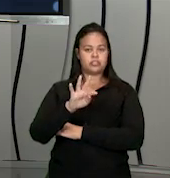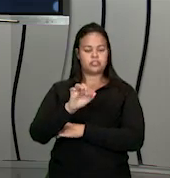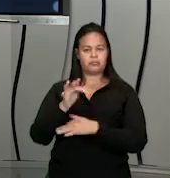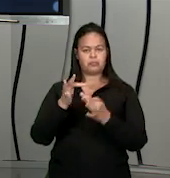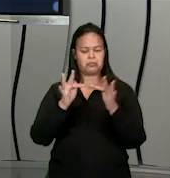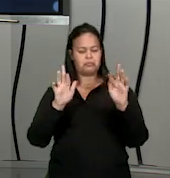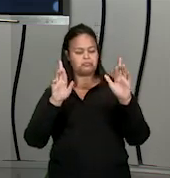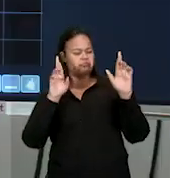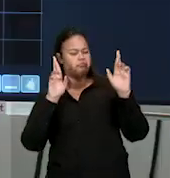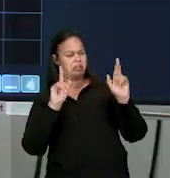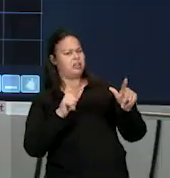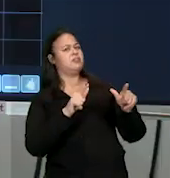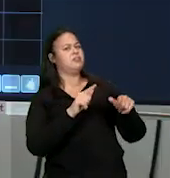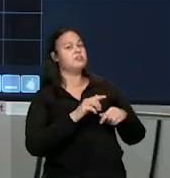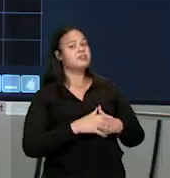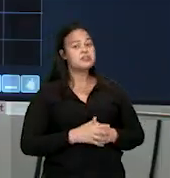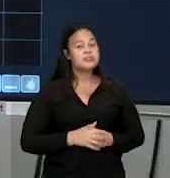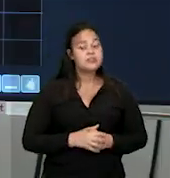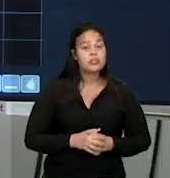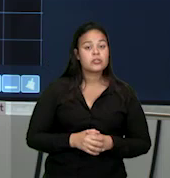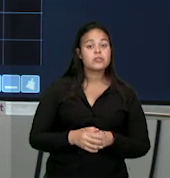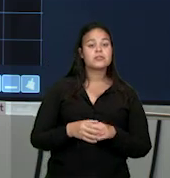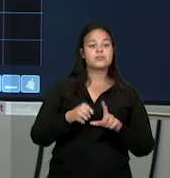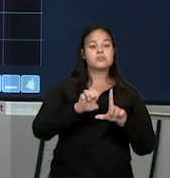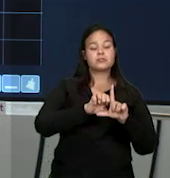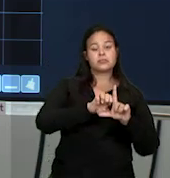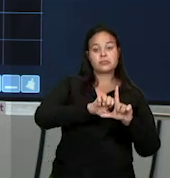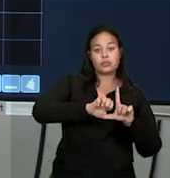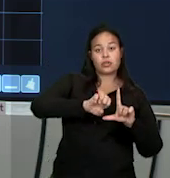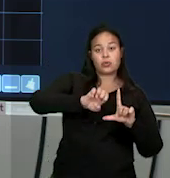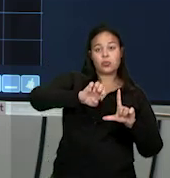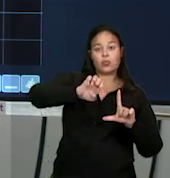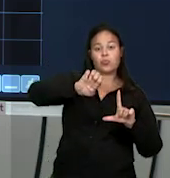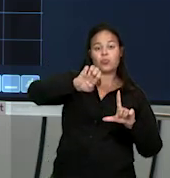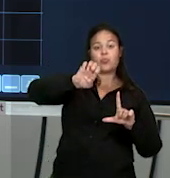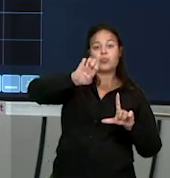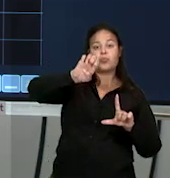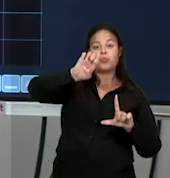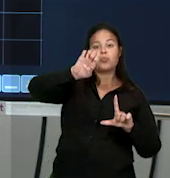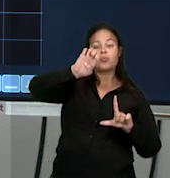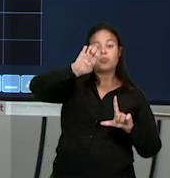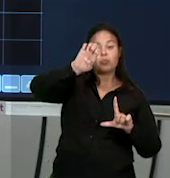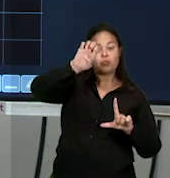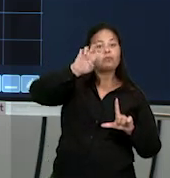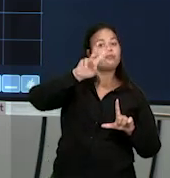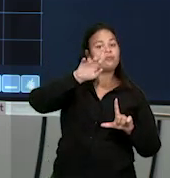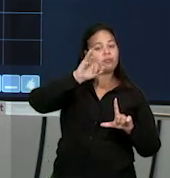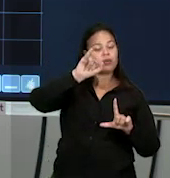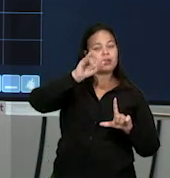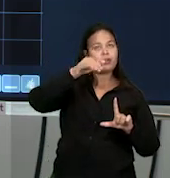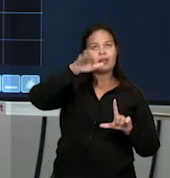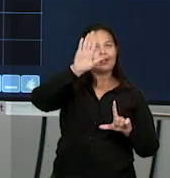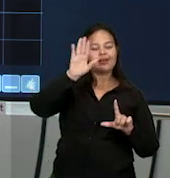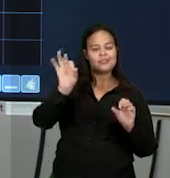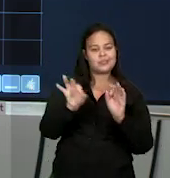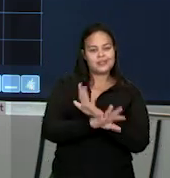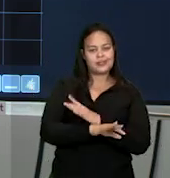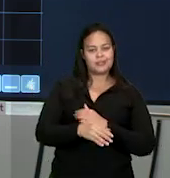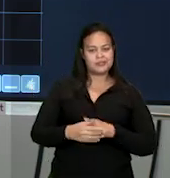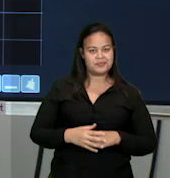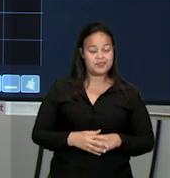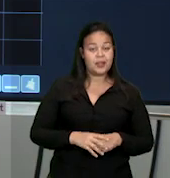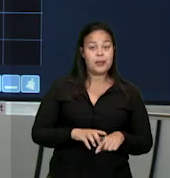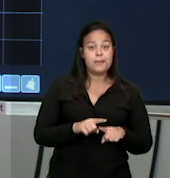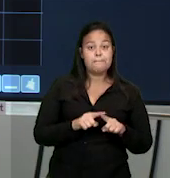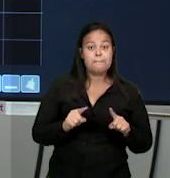diferentona. Ela vai começar no eixo, vai subir infinitamente, tá? Aqui não sobe mais, porque acabou o slide.